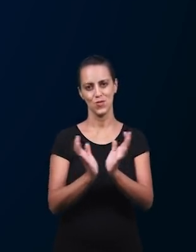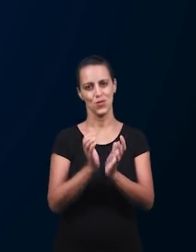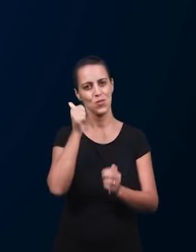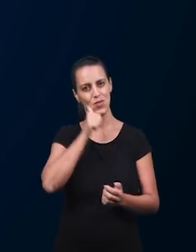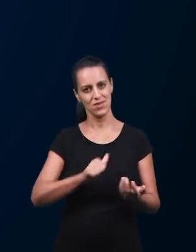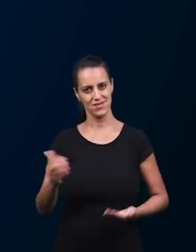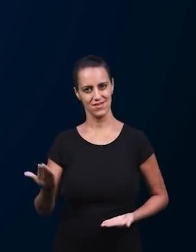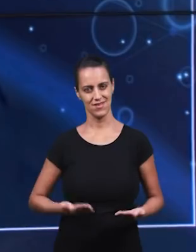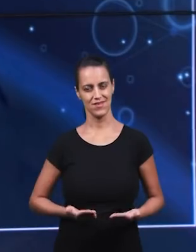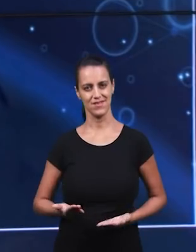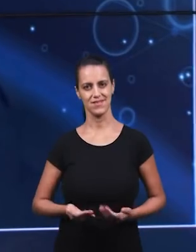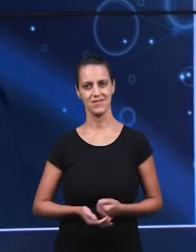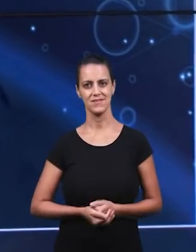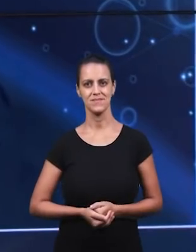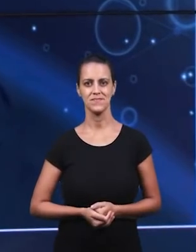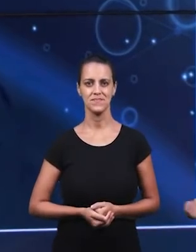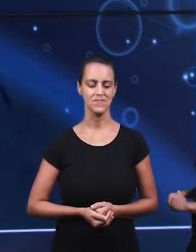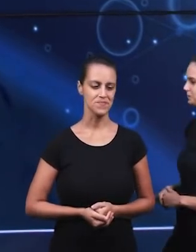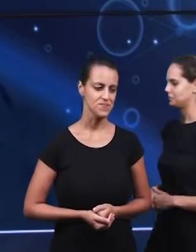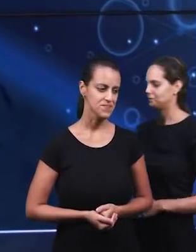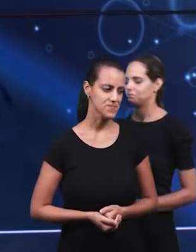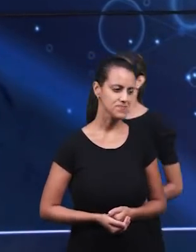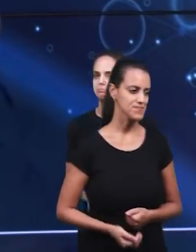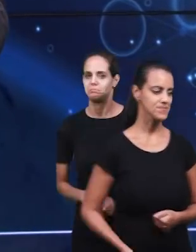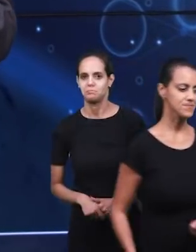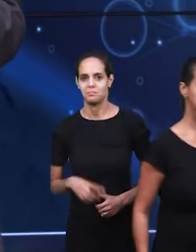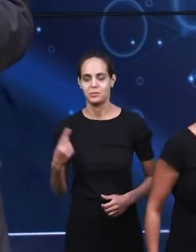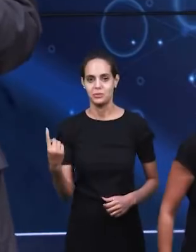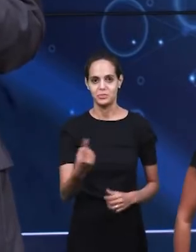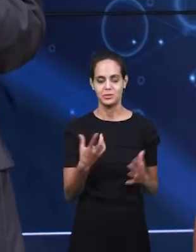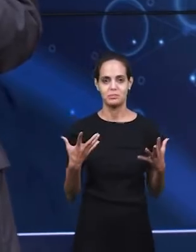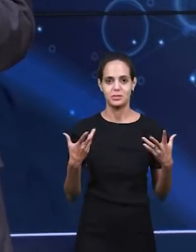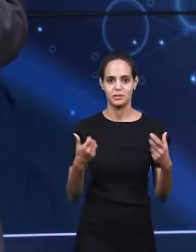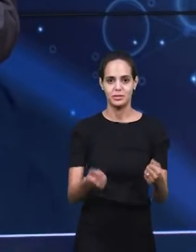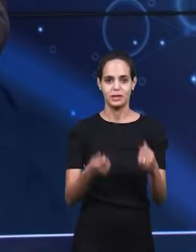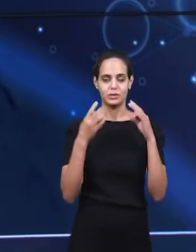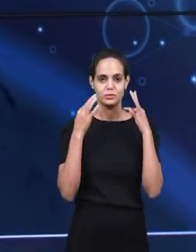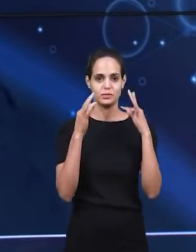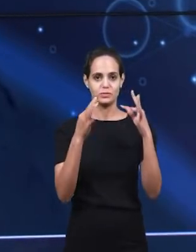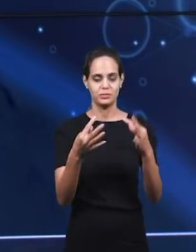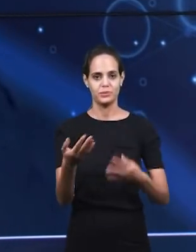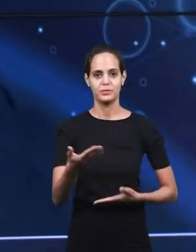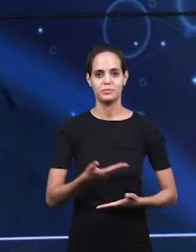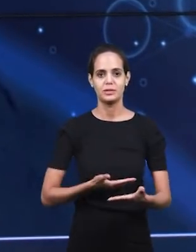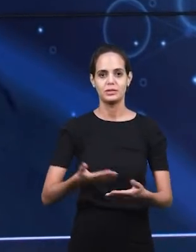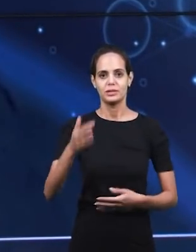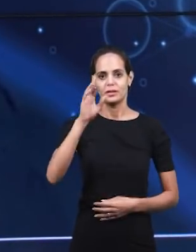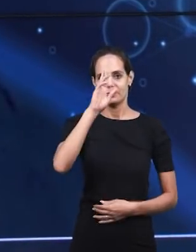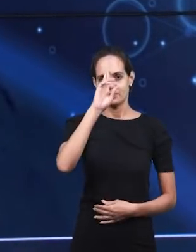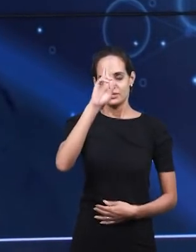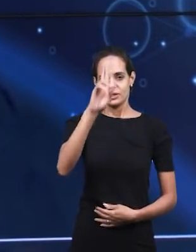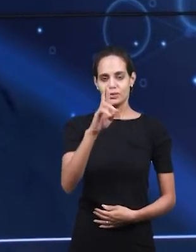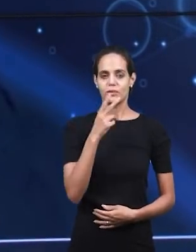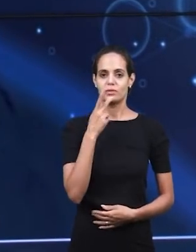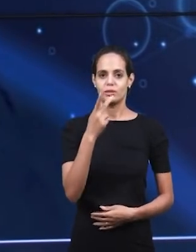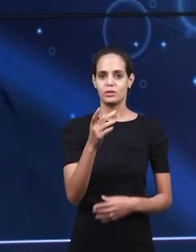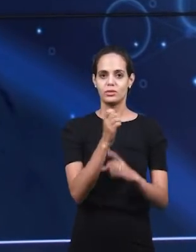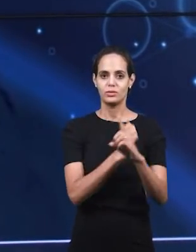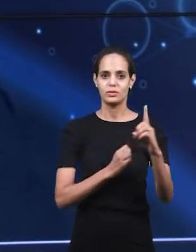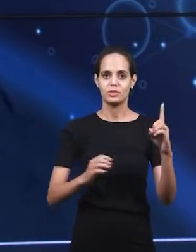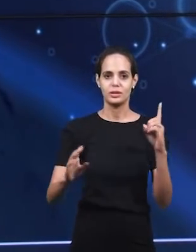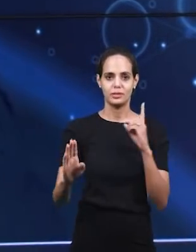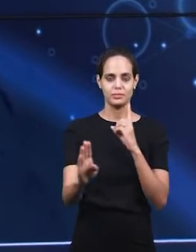of Christ. Irmãos, nós ficamos maravilhados com o testemunho de uma serva do Senhor falando a respeito da Escola Bíblica